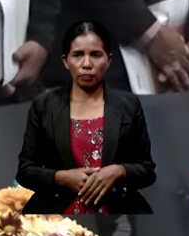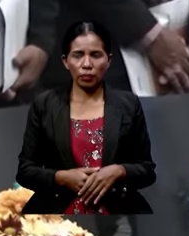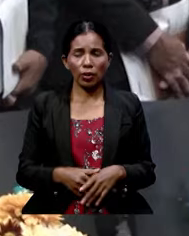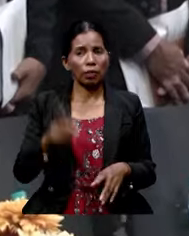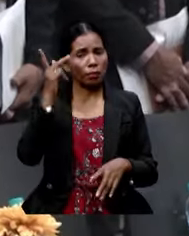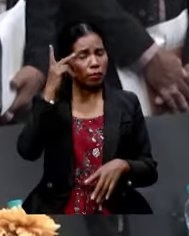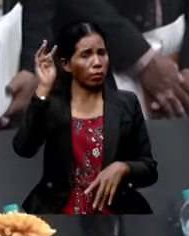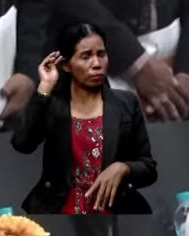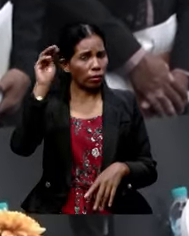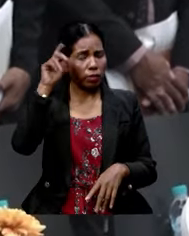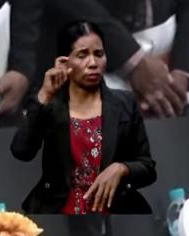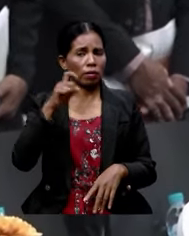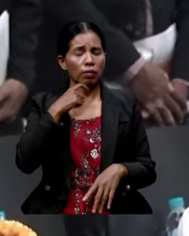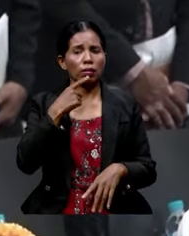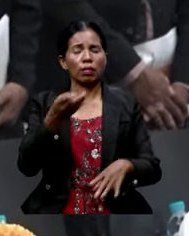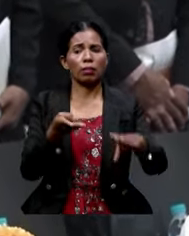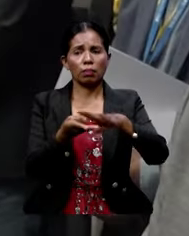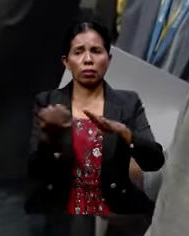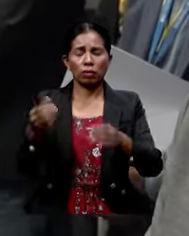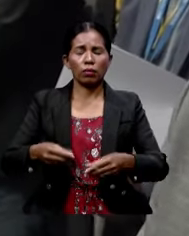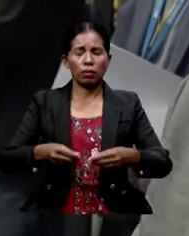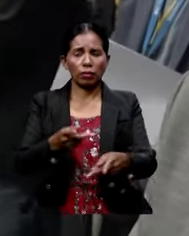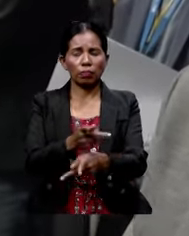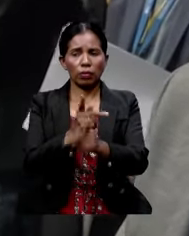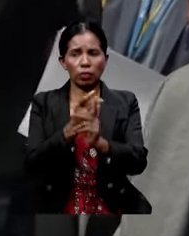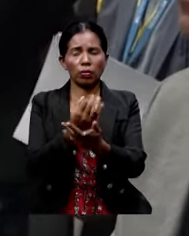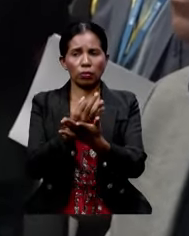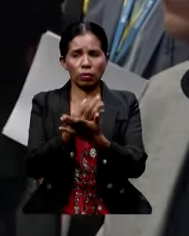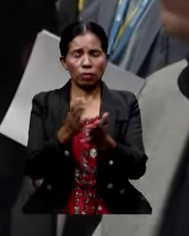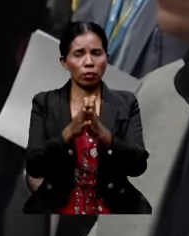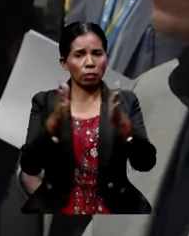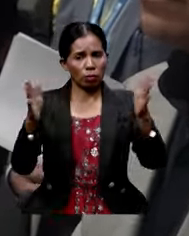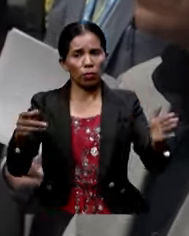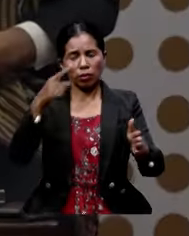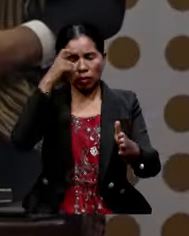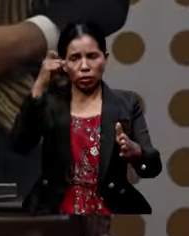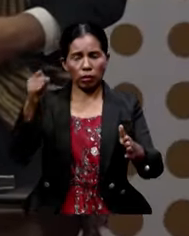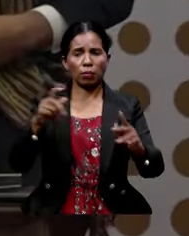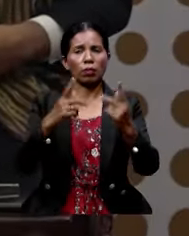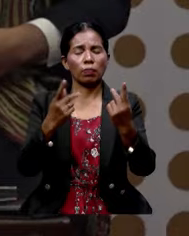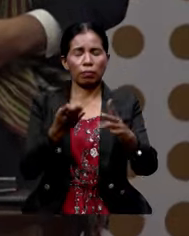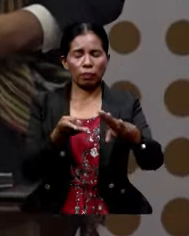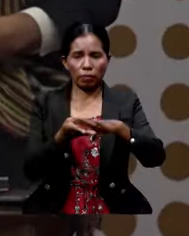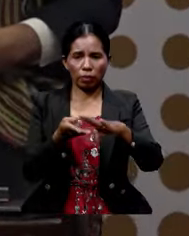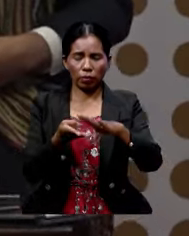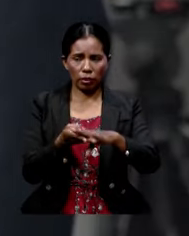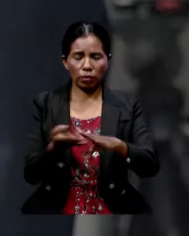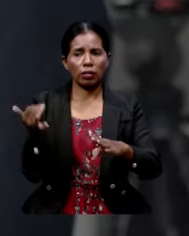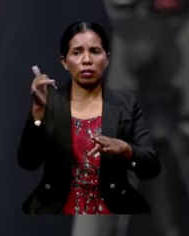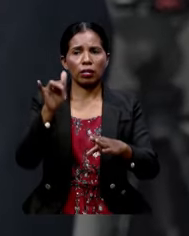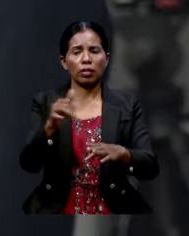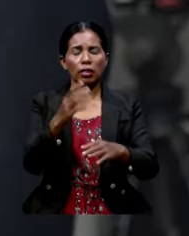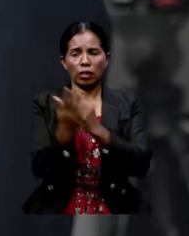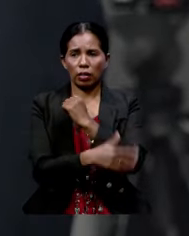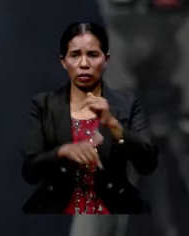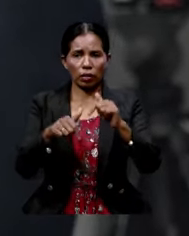Primeiro-ministro Kairala Sanana Guzmán Hateten, Banco Sira nebe fo crédito maioria ho juros nebe bot, tamba ne microempresa no medias empresa Sira, e